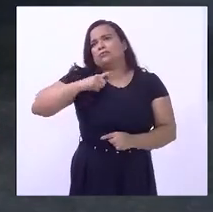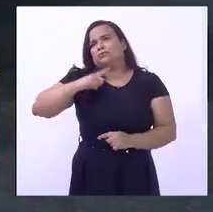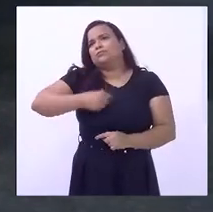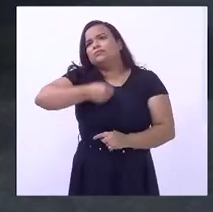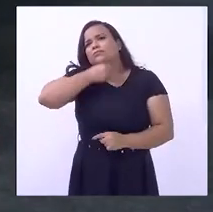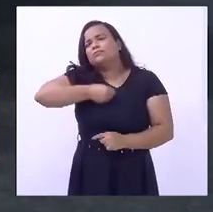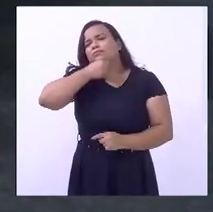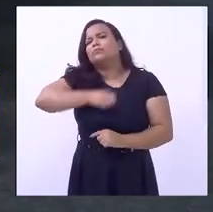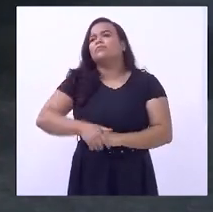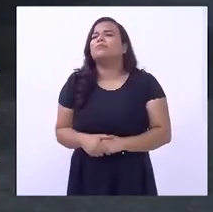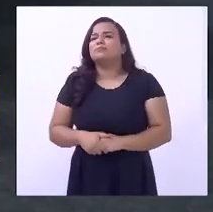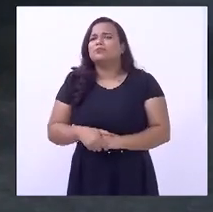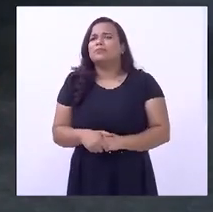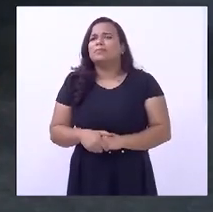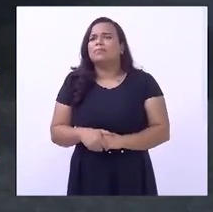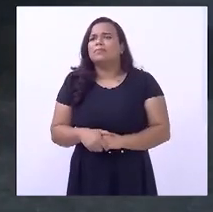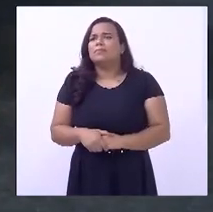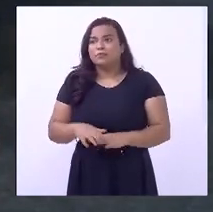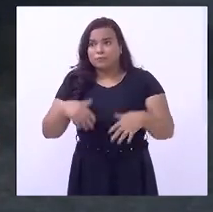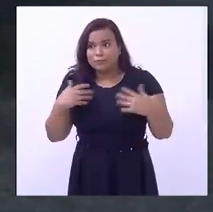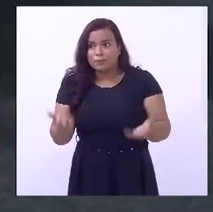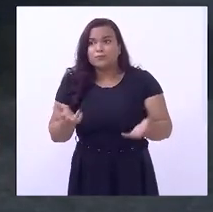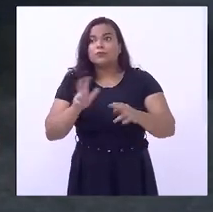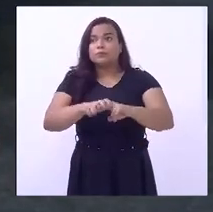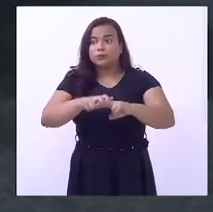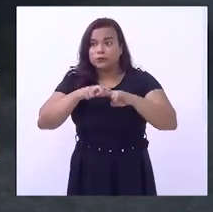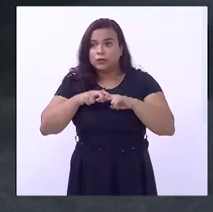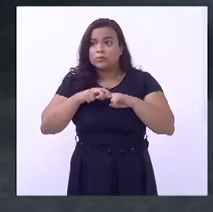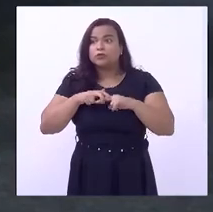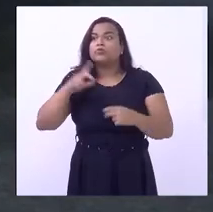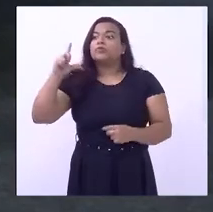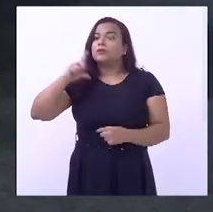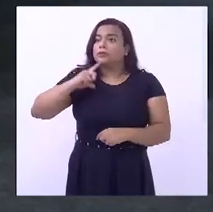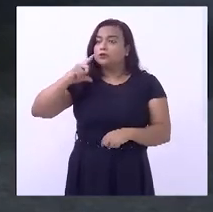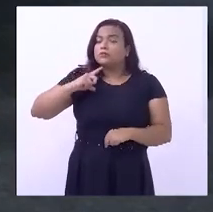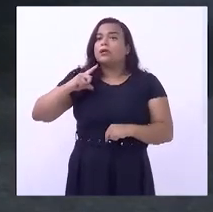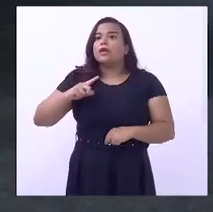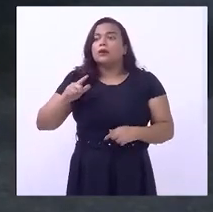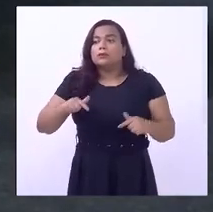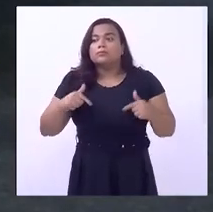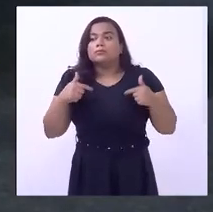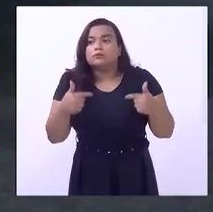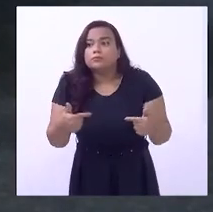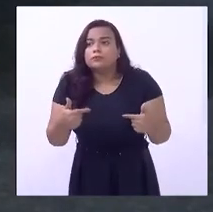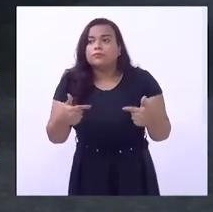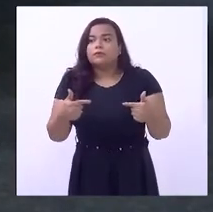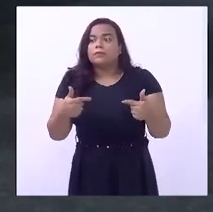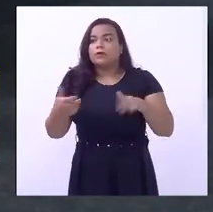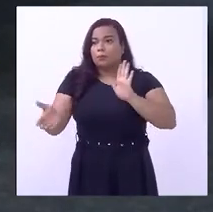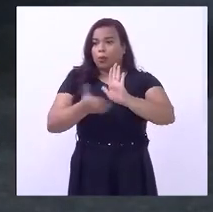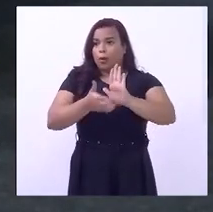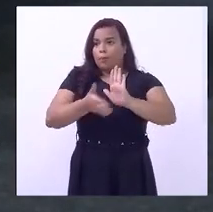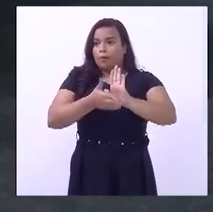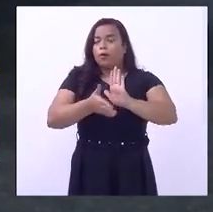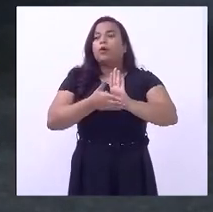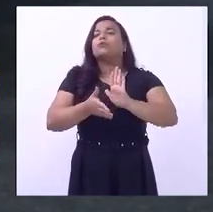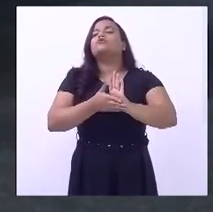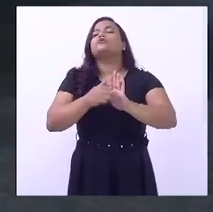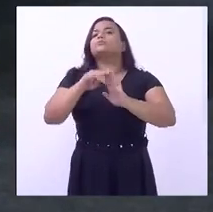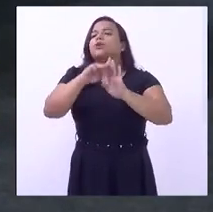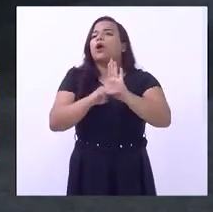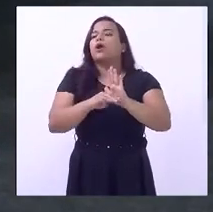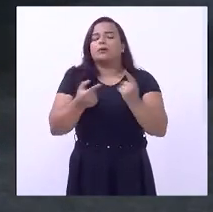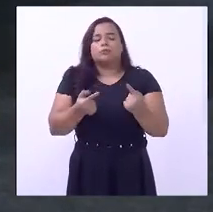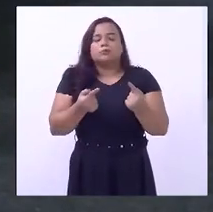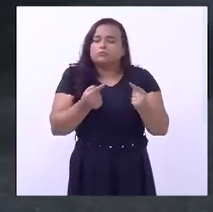idosas. Por isso, nós tivemos aí a iniciativa de propor esse programa de enfrentamento